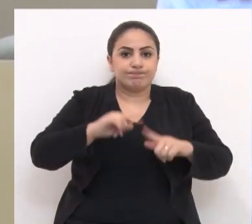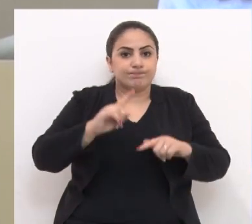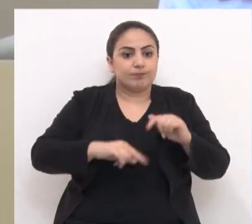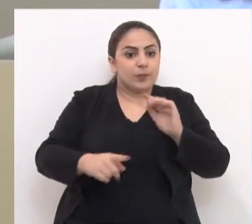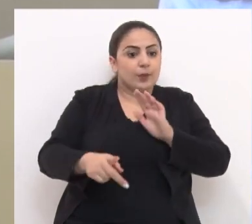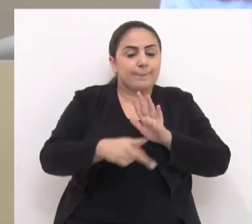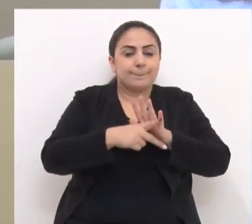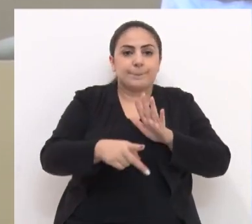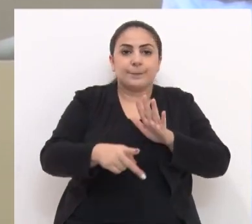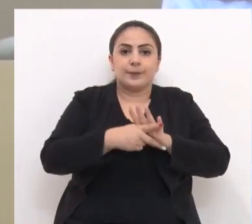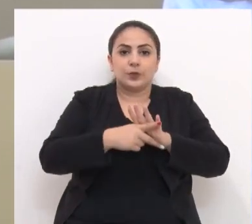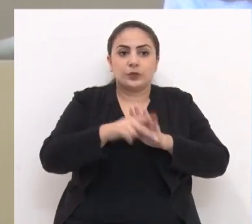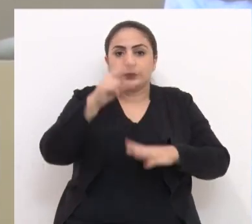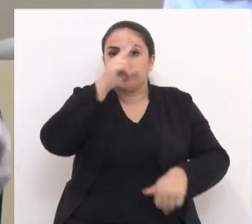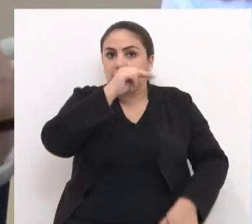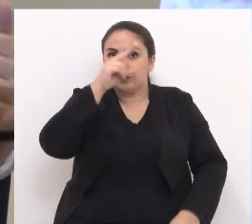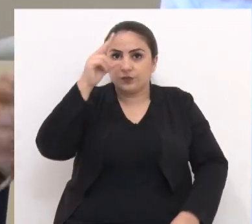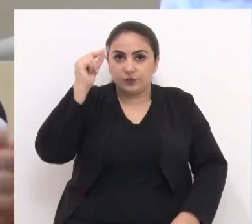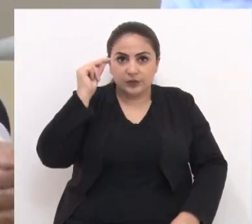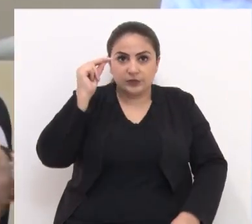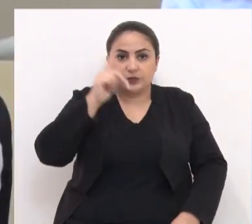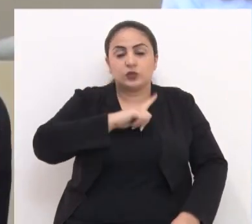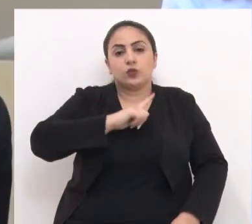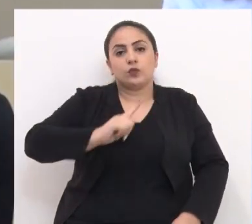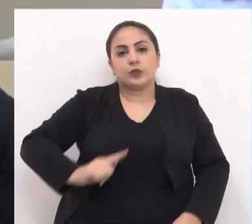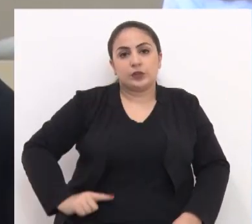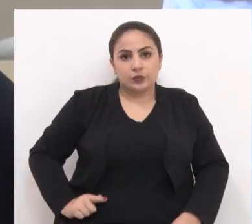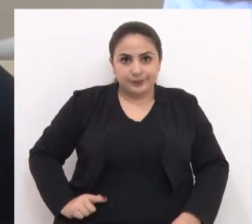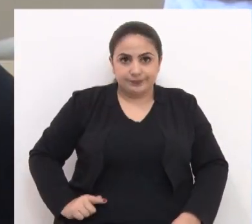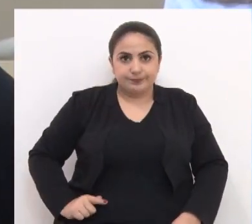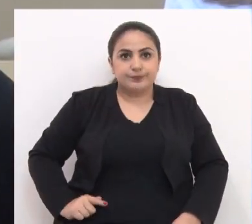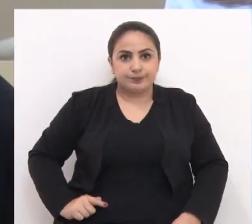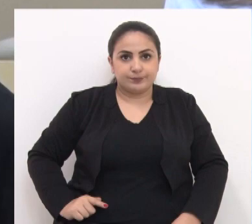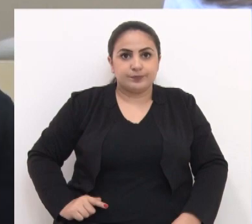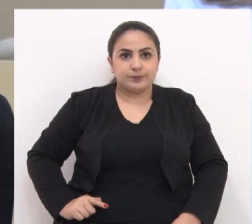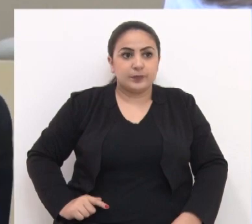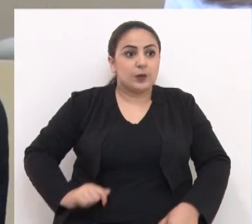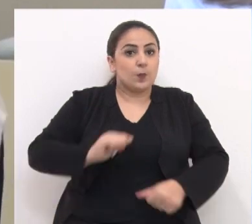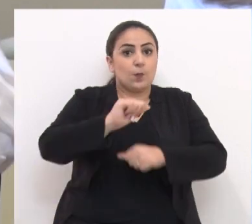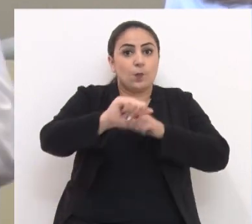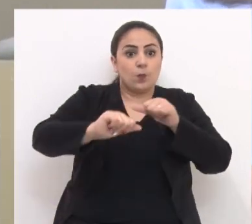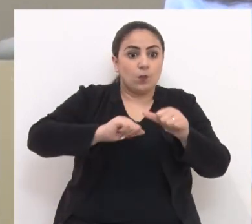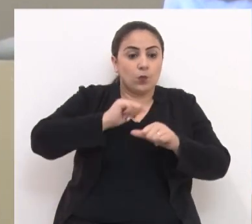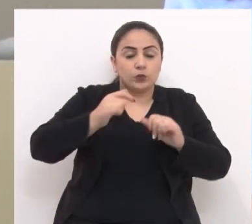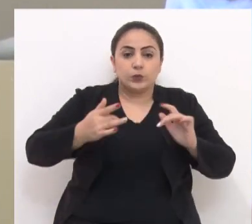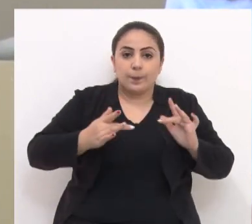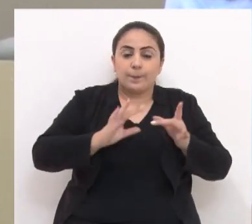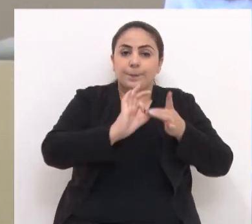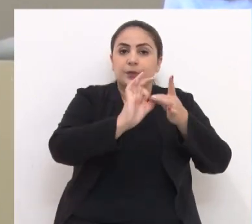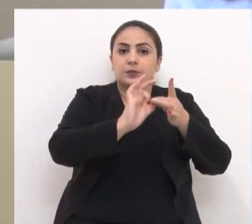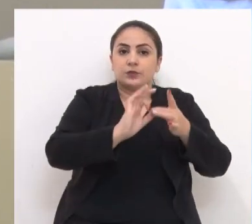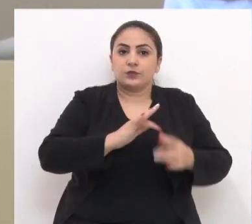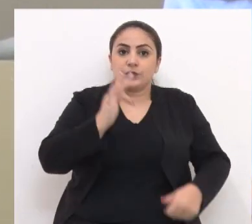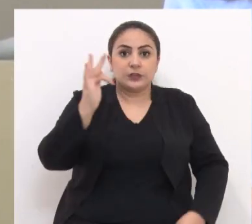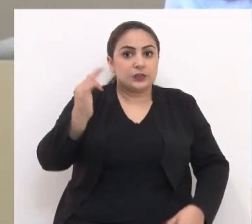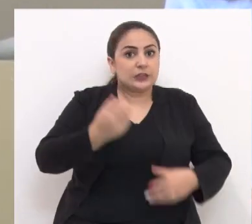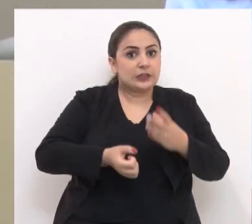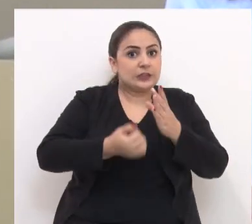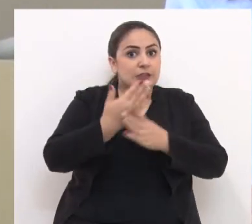importantíssimos instrumentos na mão dos prefeitos e dos governadores. Reformula o Pacto